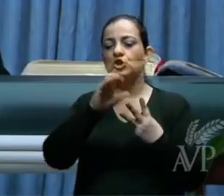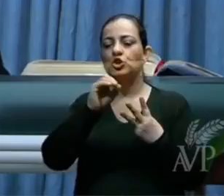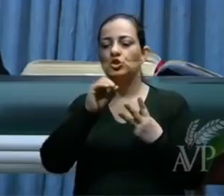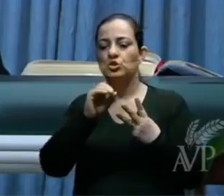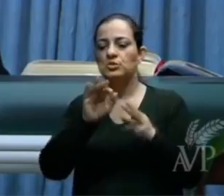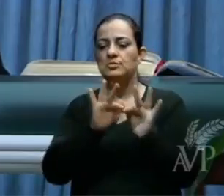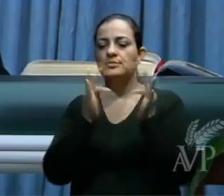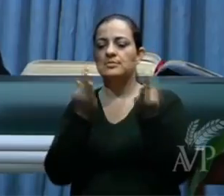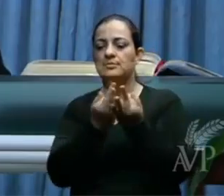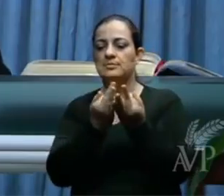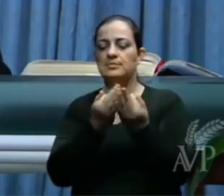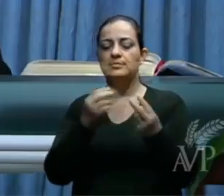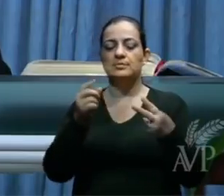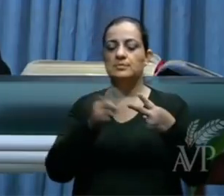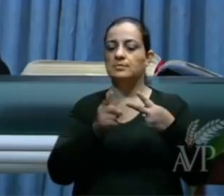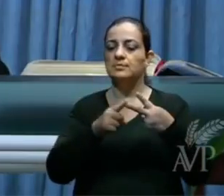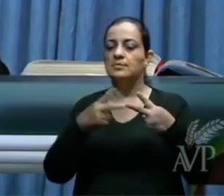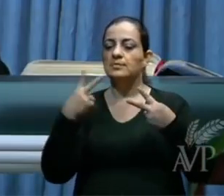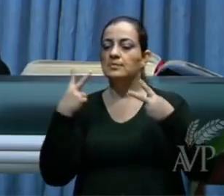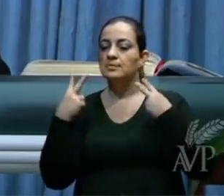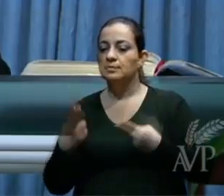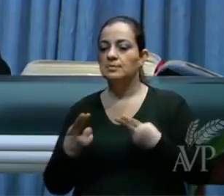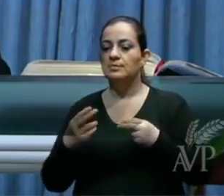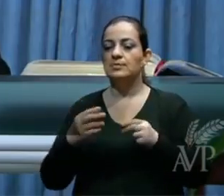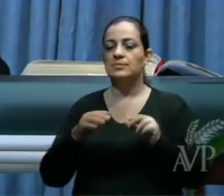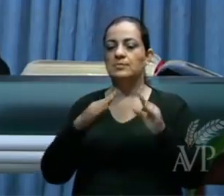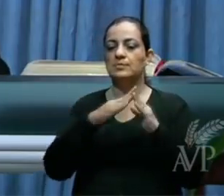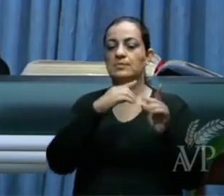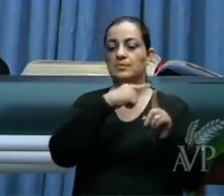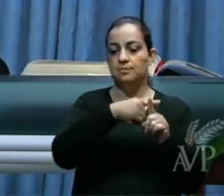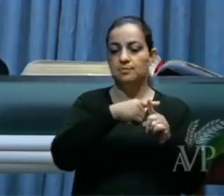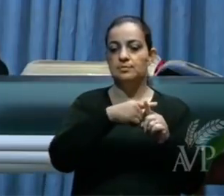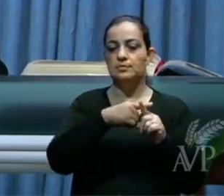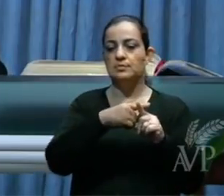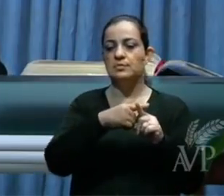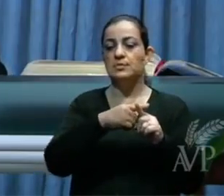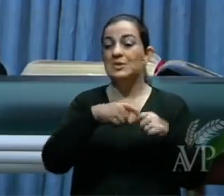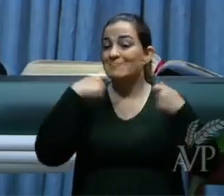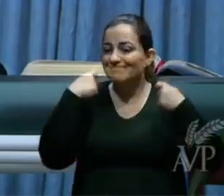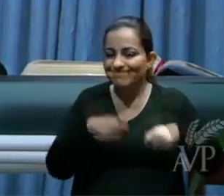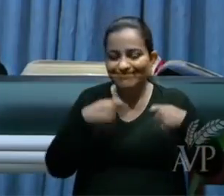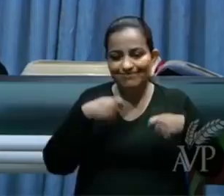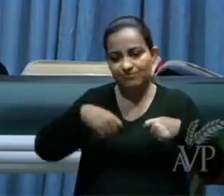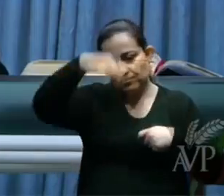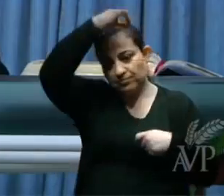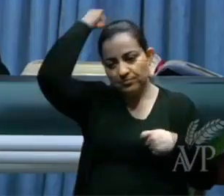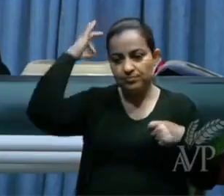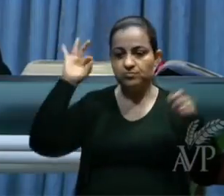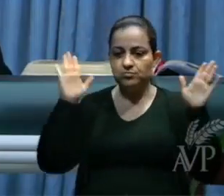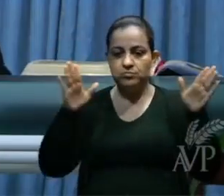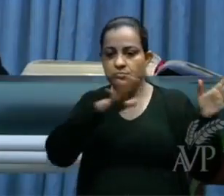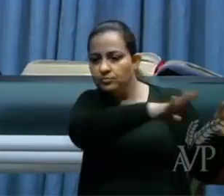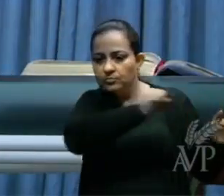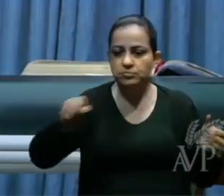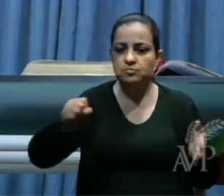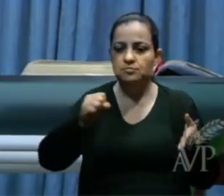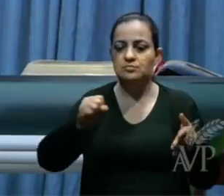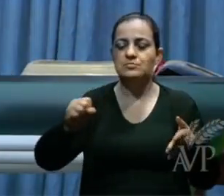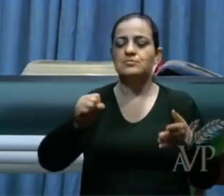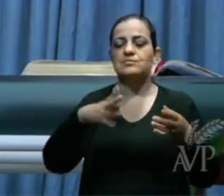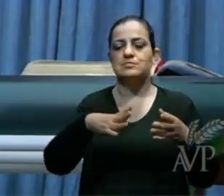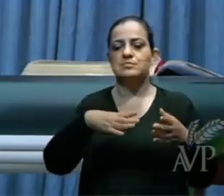família que é o tipo da igreja que foi preciso os anjos tomar pela mão e tirar eles